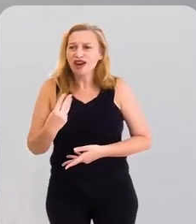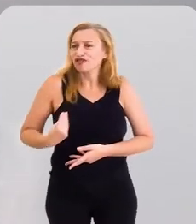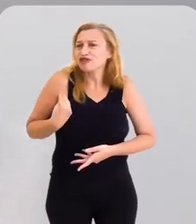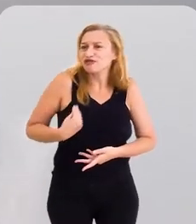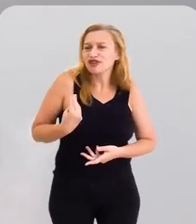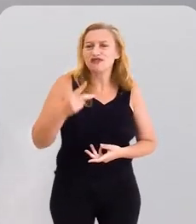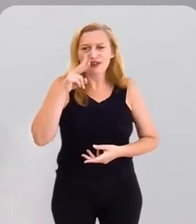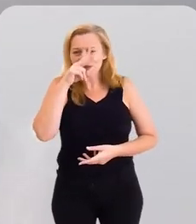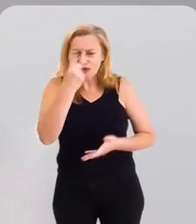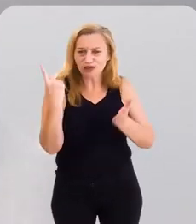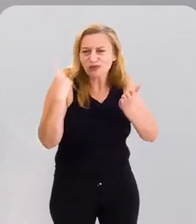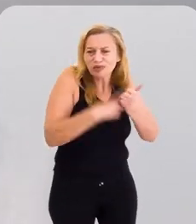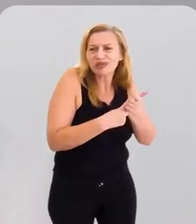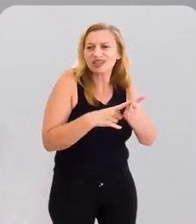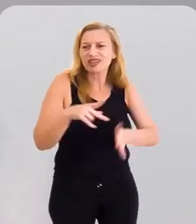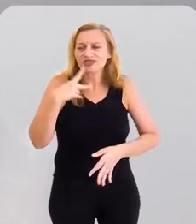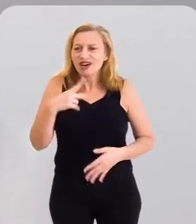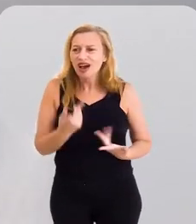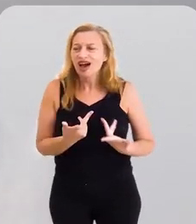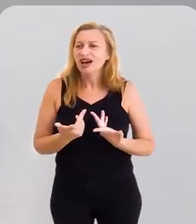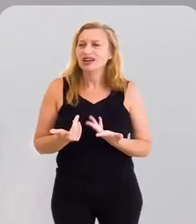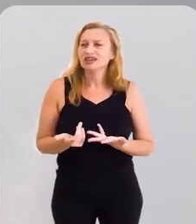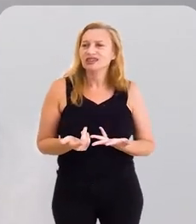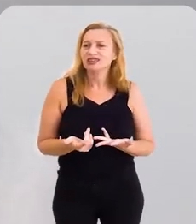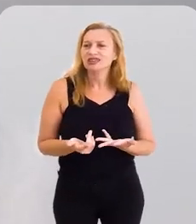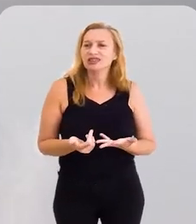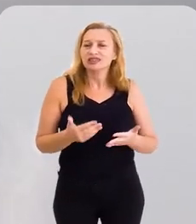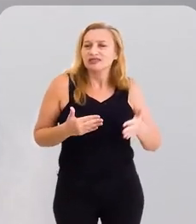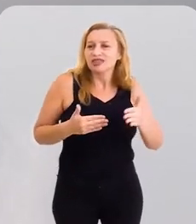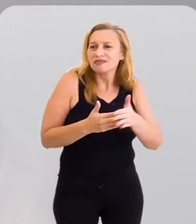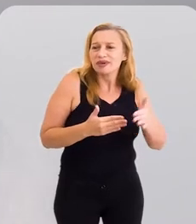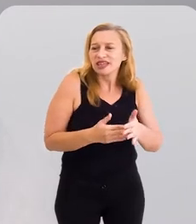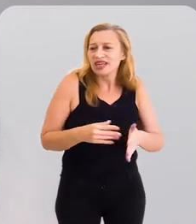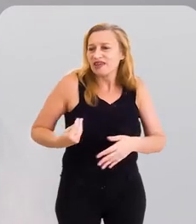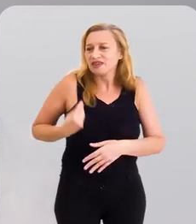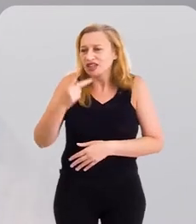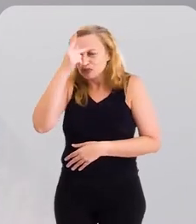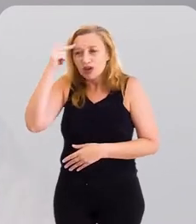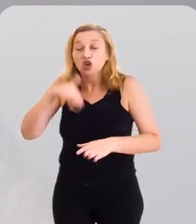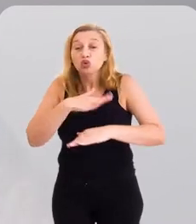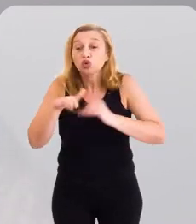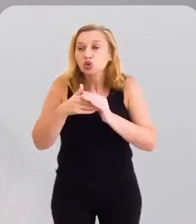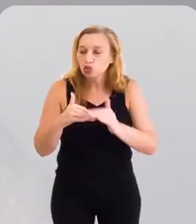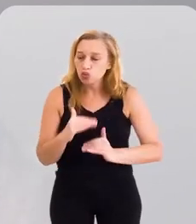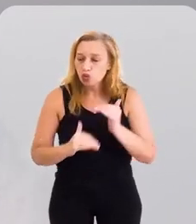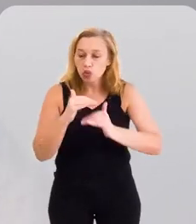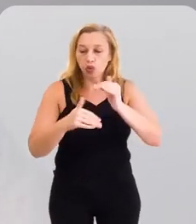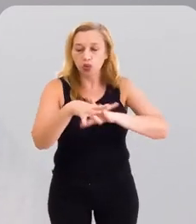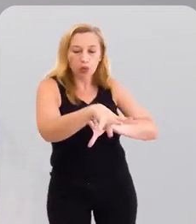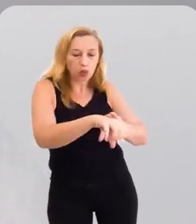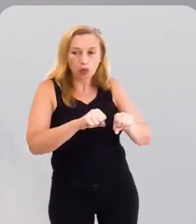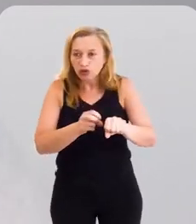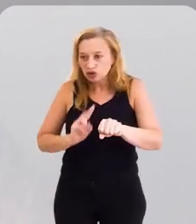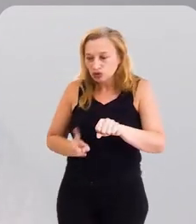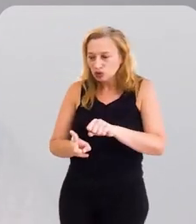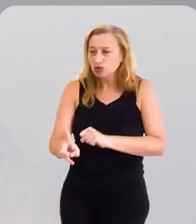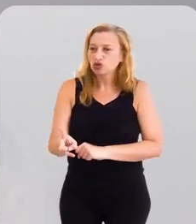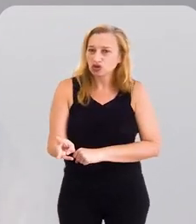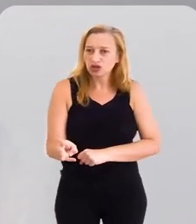que diz, está fortemente comprometido com aquilo que diz, você está interferindo na vida das pessoas. E todo esse processo de